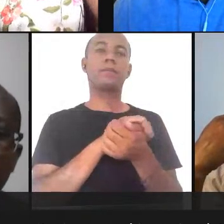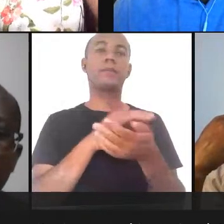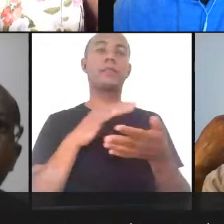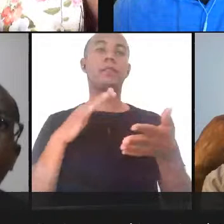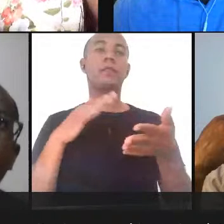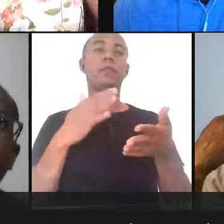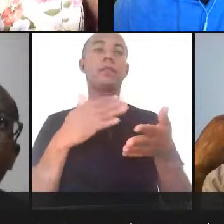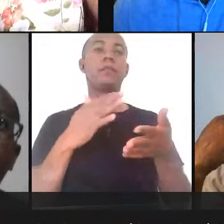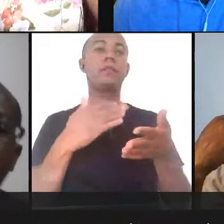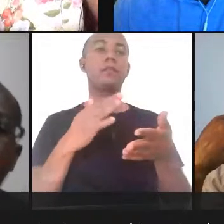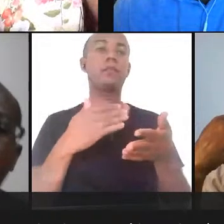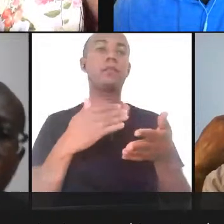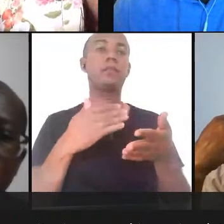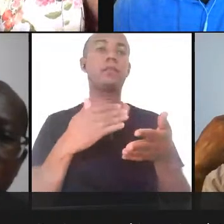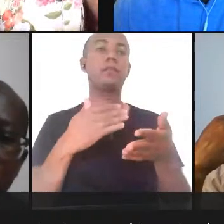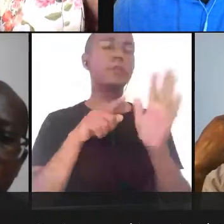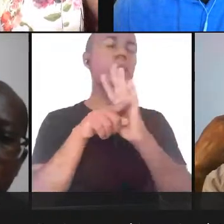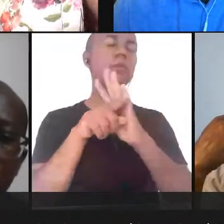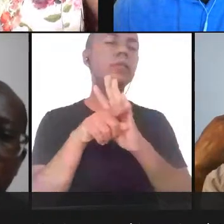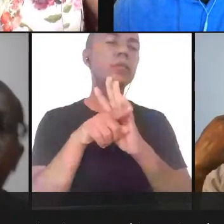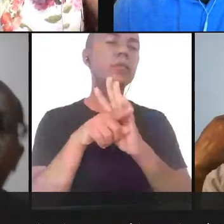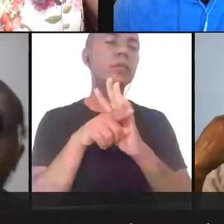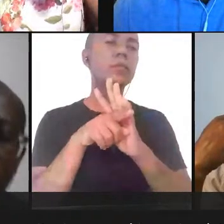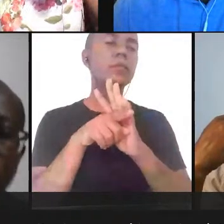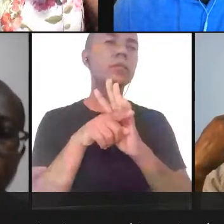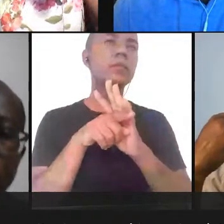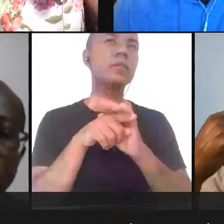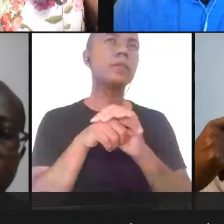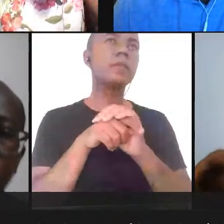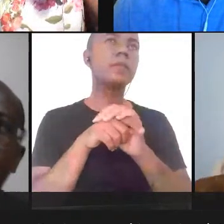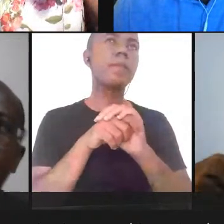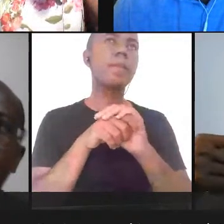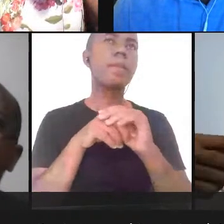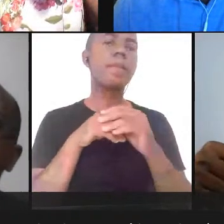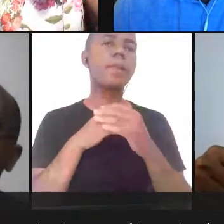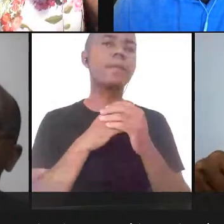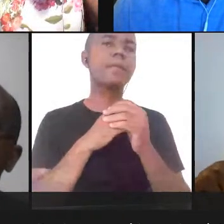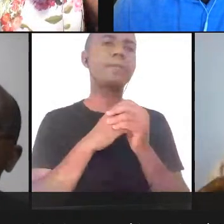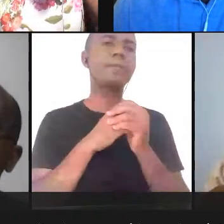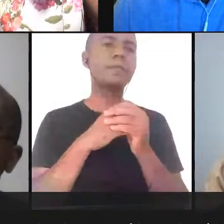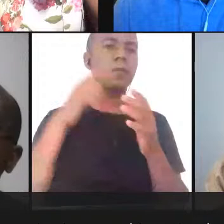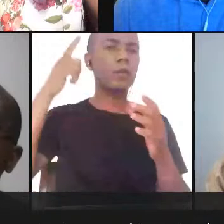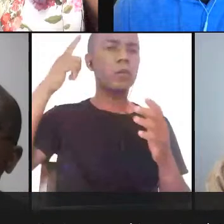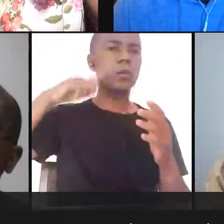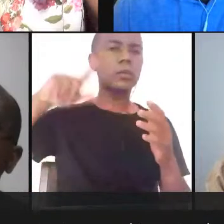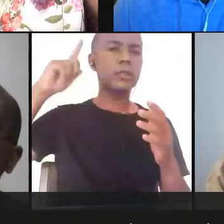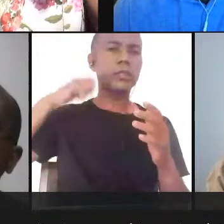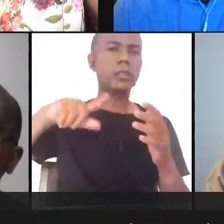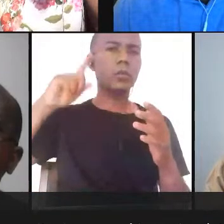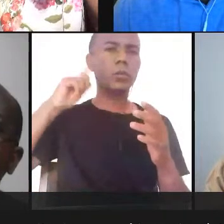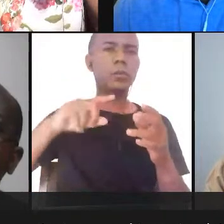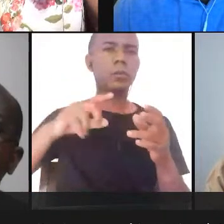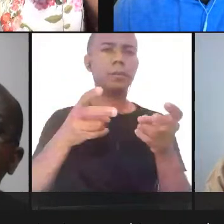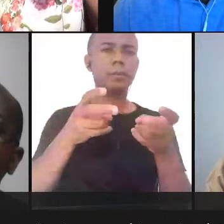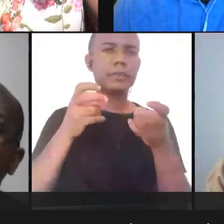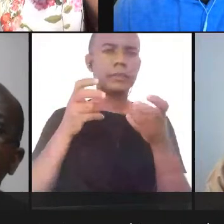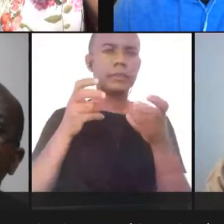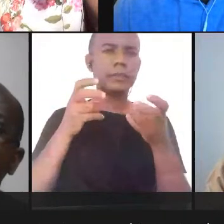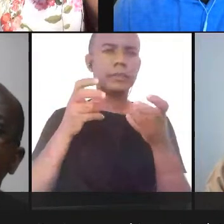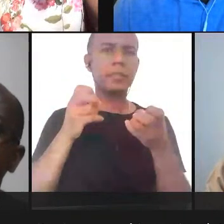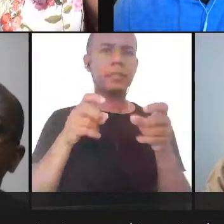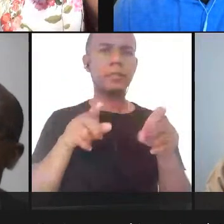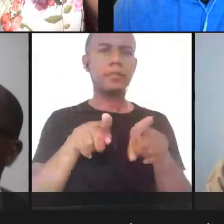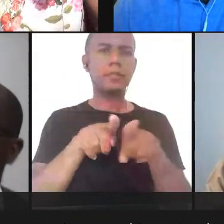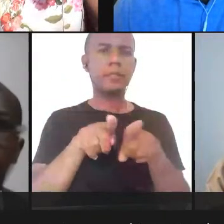Adelino? Não. Consigo perceber, sim, consigo. Pronto, eu estava referindo... Adelino referiu-se agora ao Macurungo, mas